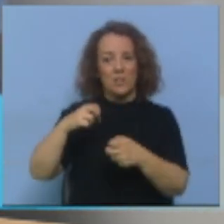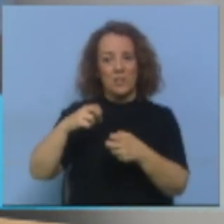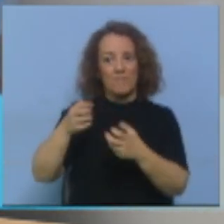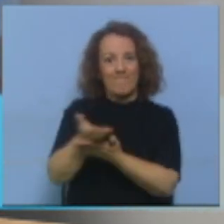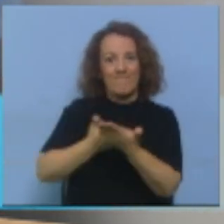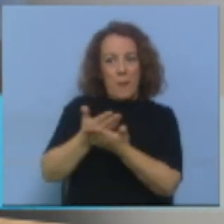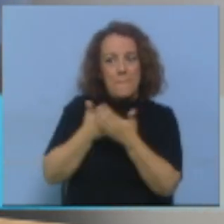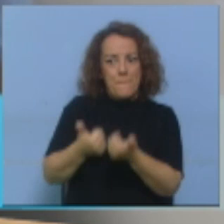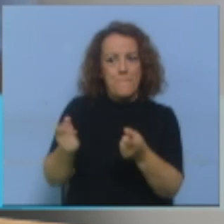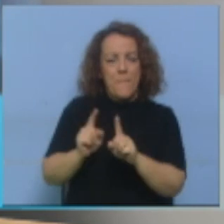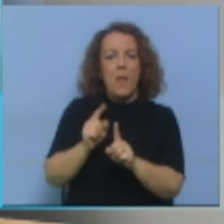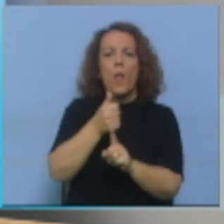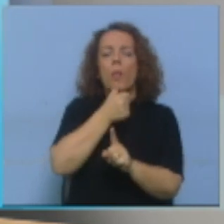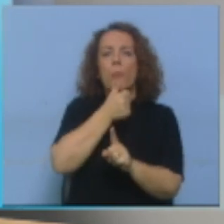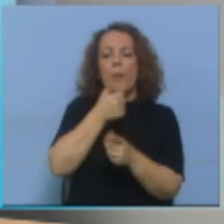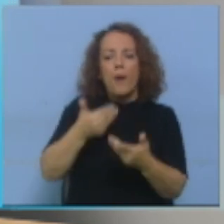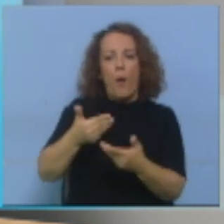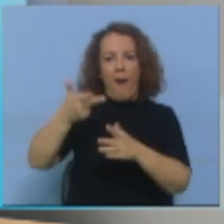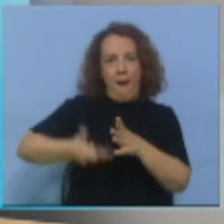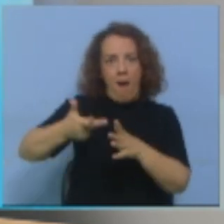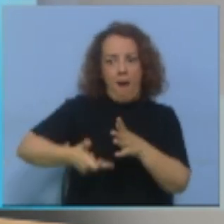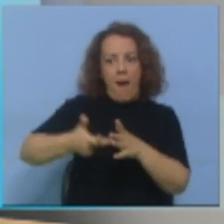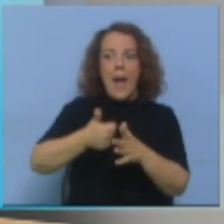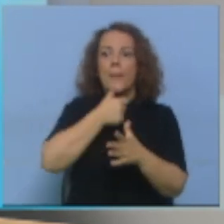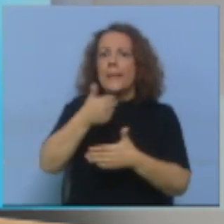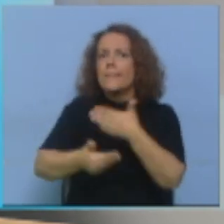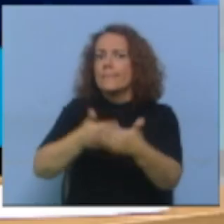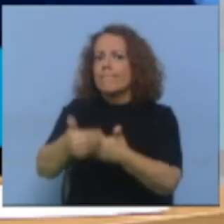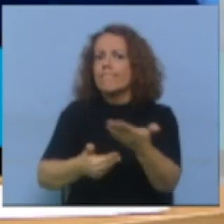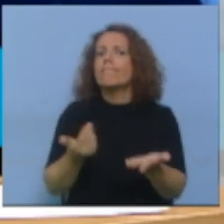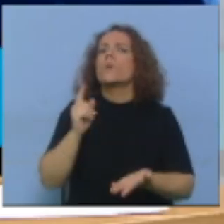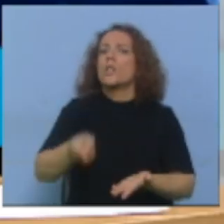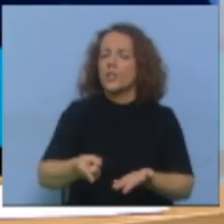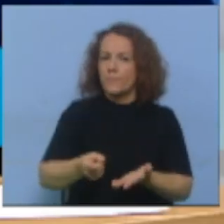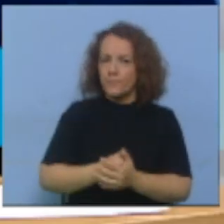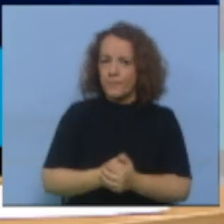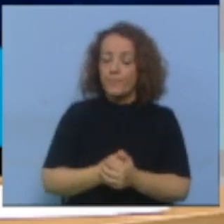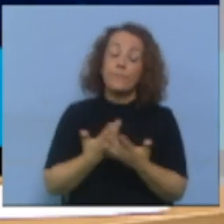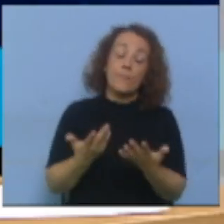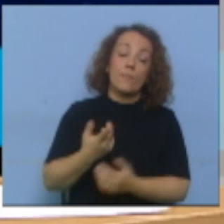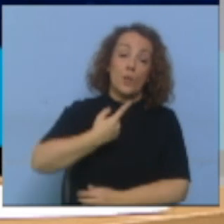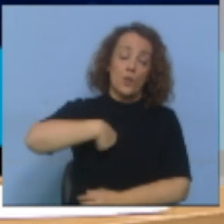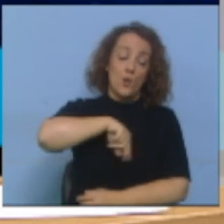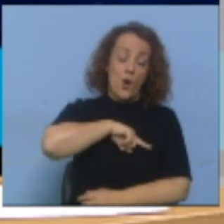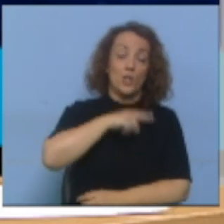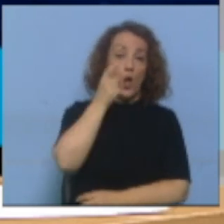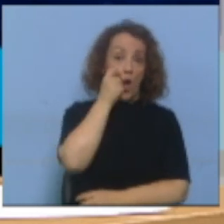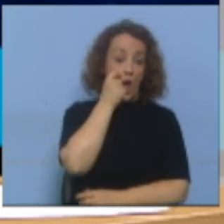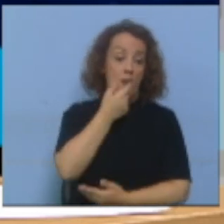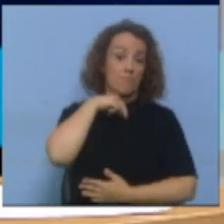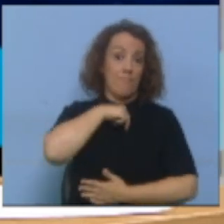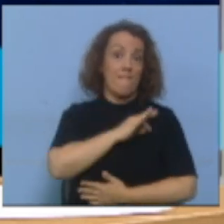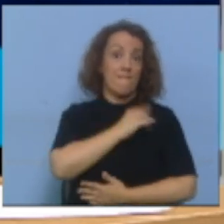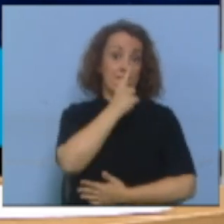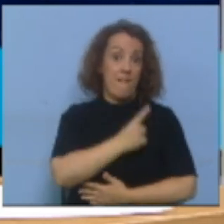alguma estratégia para levar estes dias por diante? Pois, sabe, nós que somos homens de fé, também aqui a